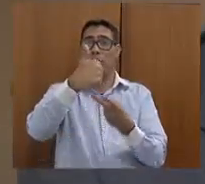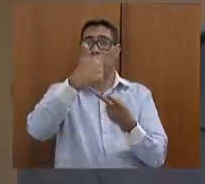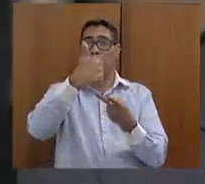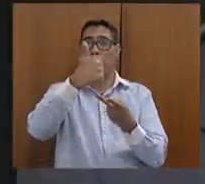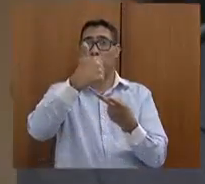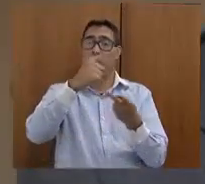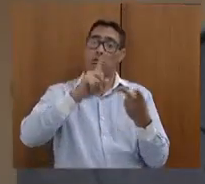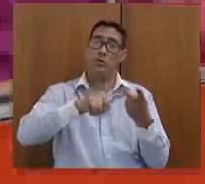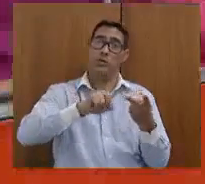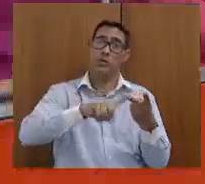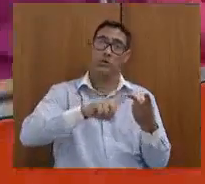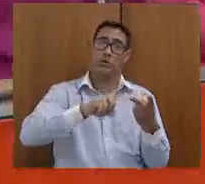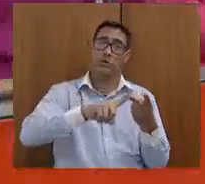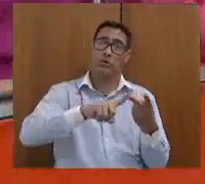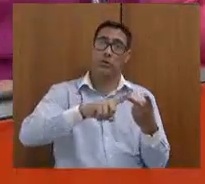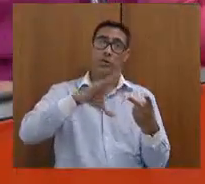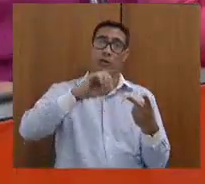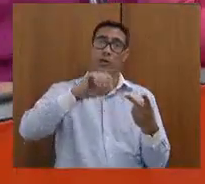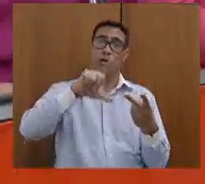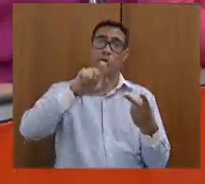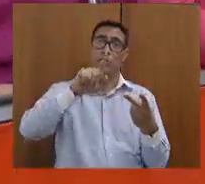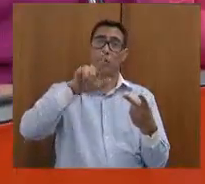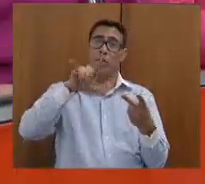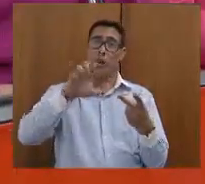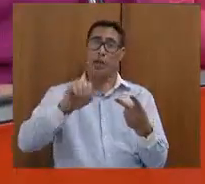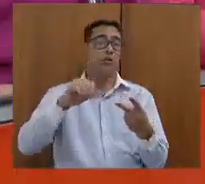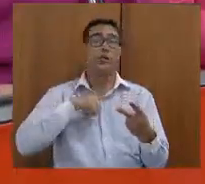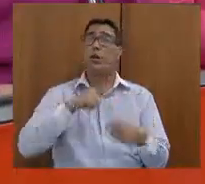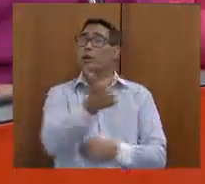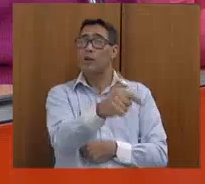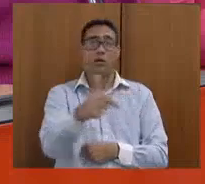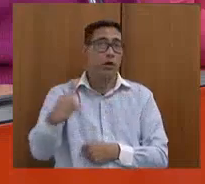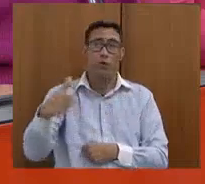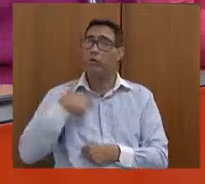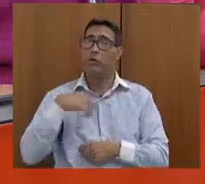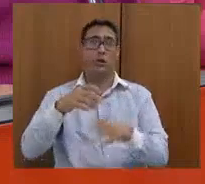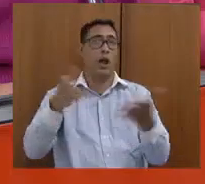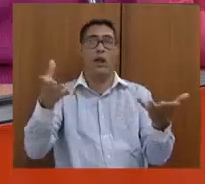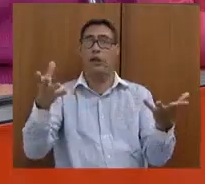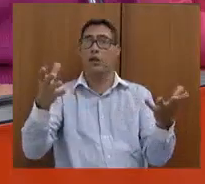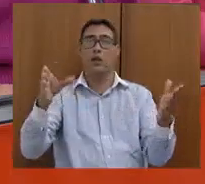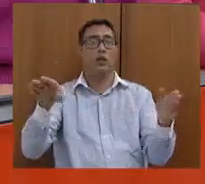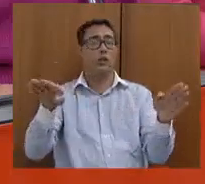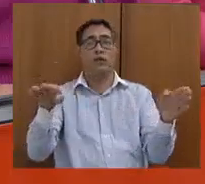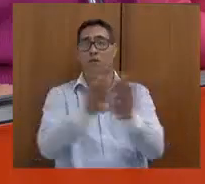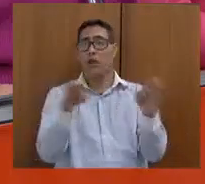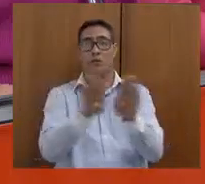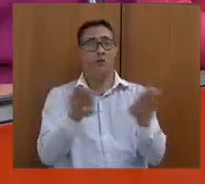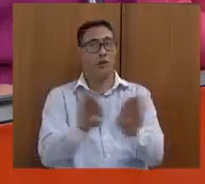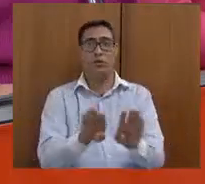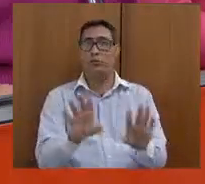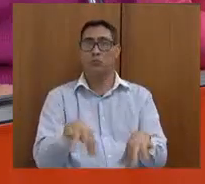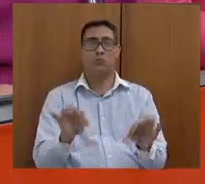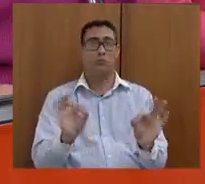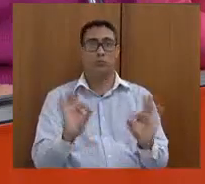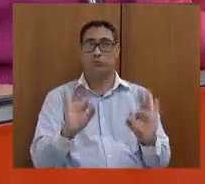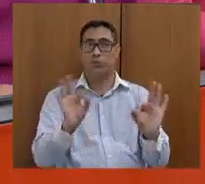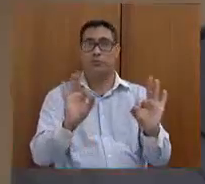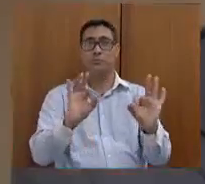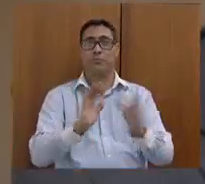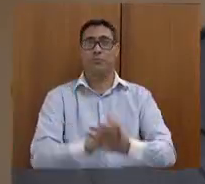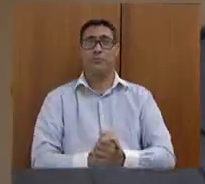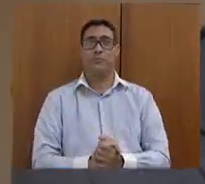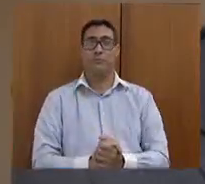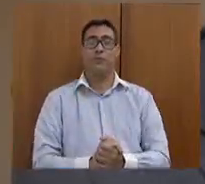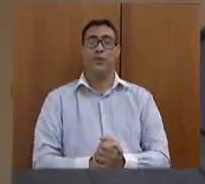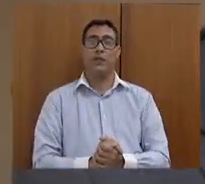outra pergunta se ficou militar não temos pretensão de encerramento militares até o momento me desculpe ótimo muito